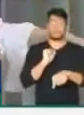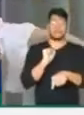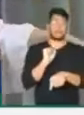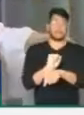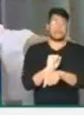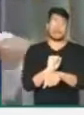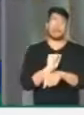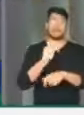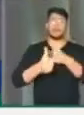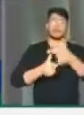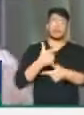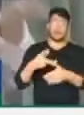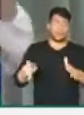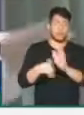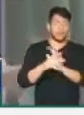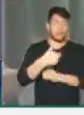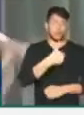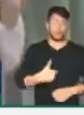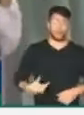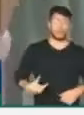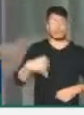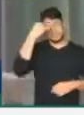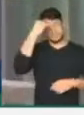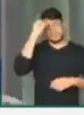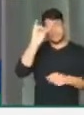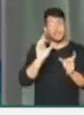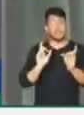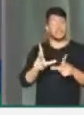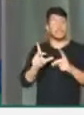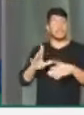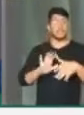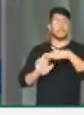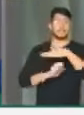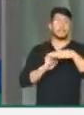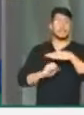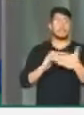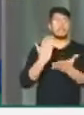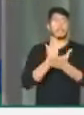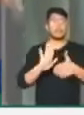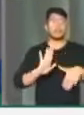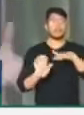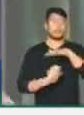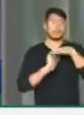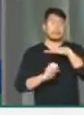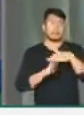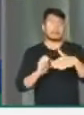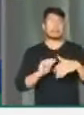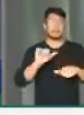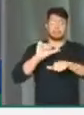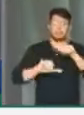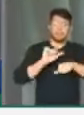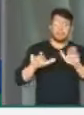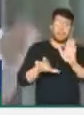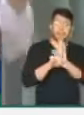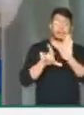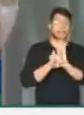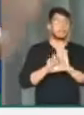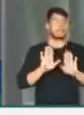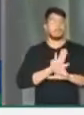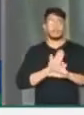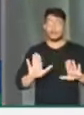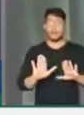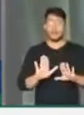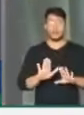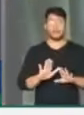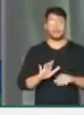paralisar as agendas de privatizações, de destruição de empresas fundamentais, de reformas que tiram direitos, de